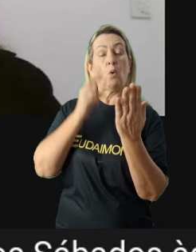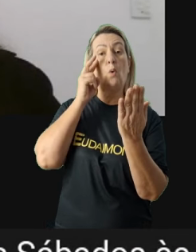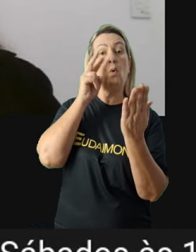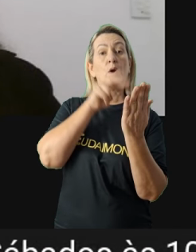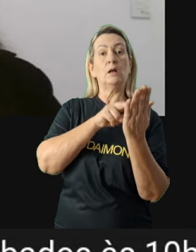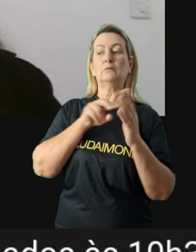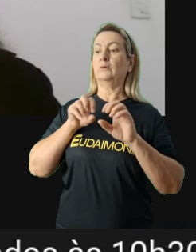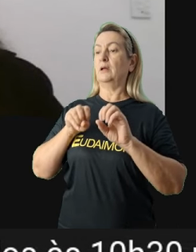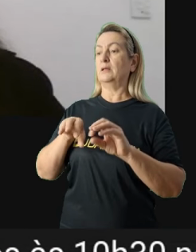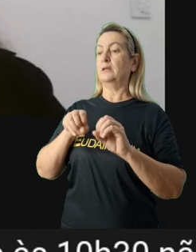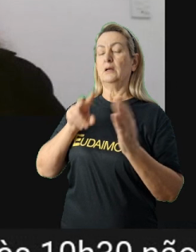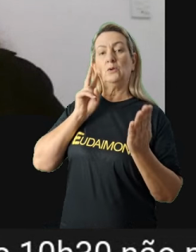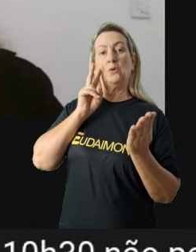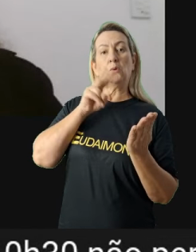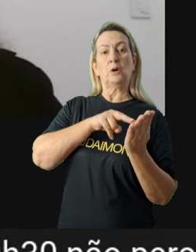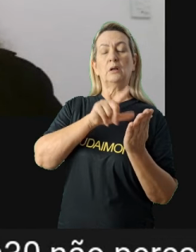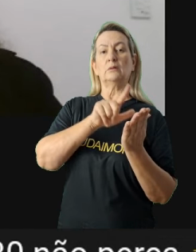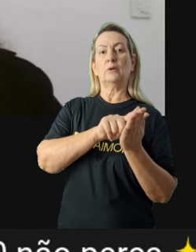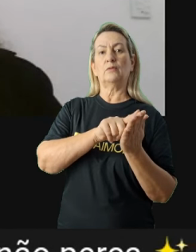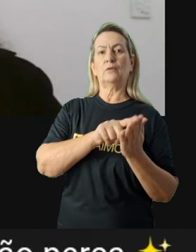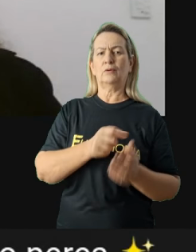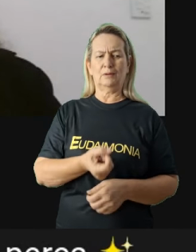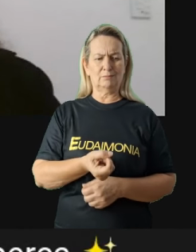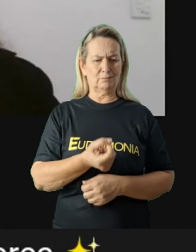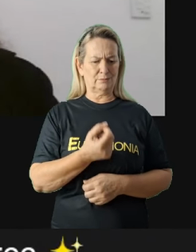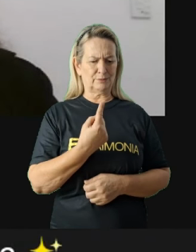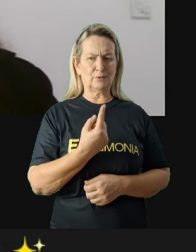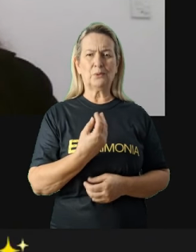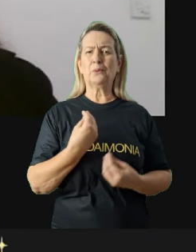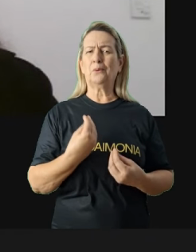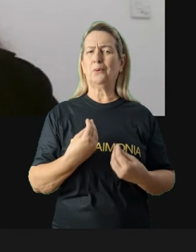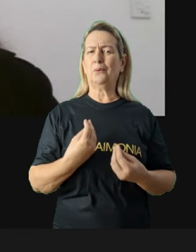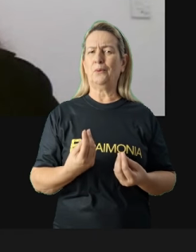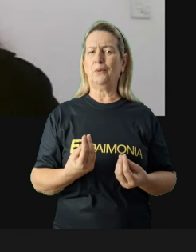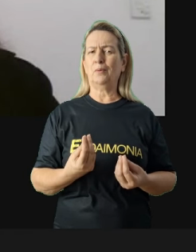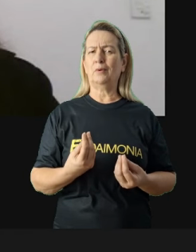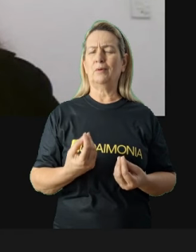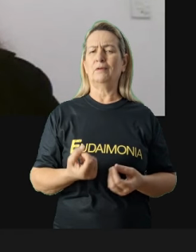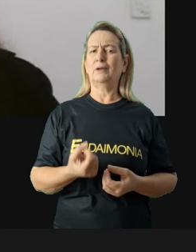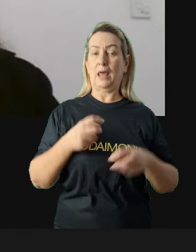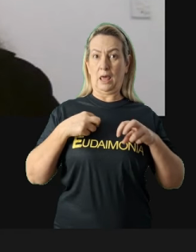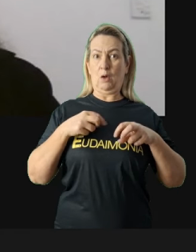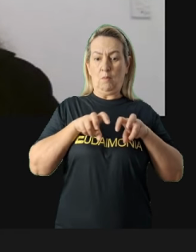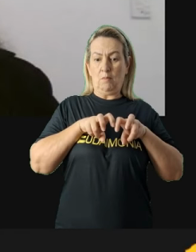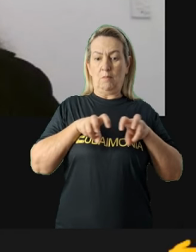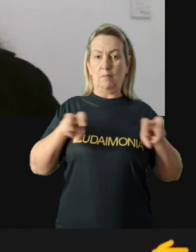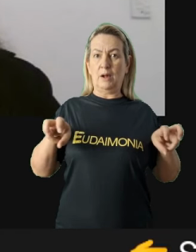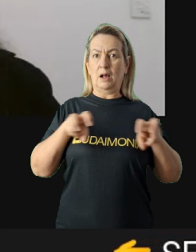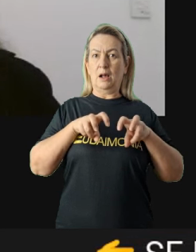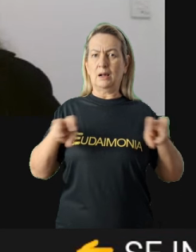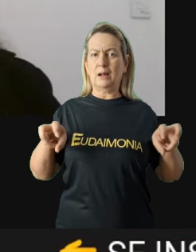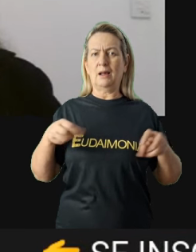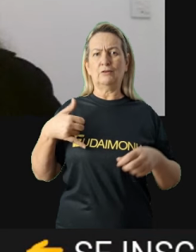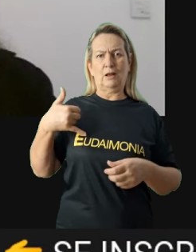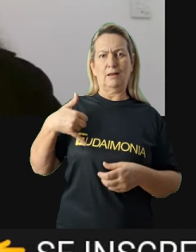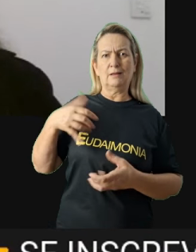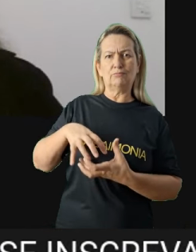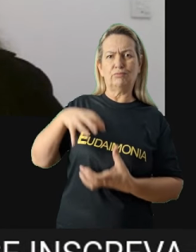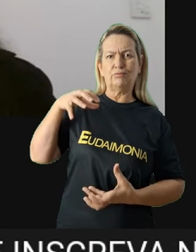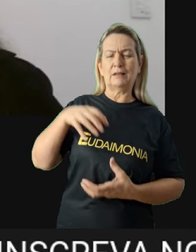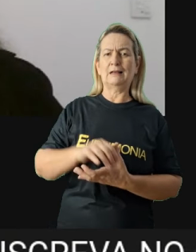digitada e foi dar aula olhando a folha digitada. E olha, eu não sou criança, né? Eu falei,